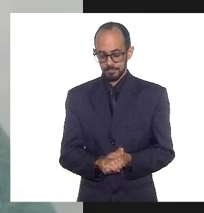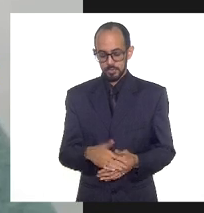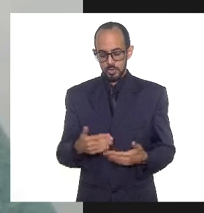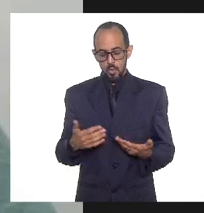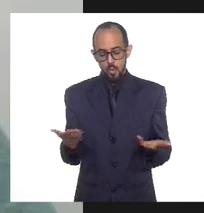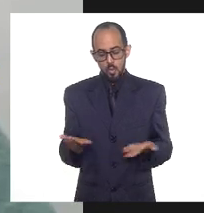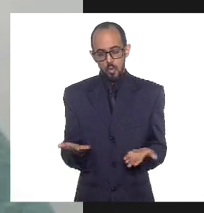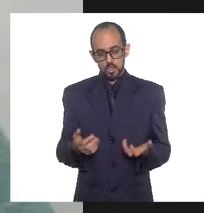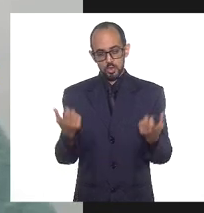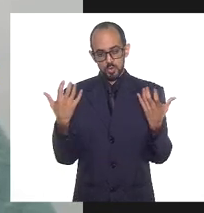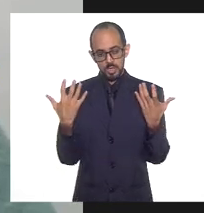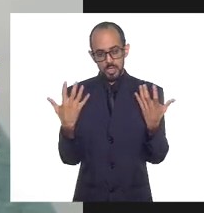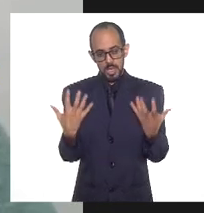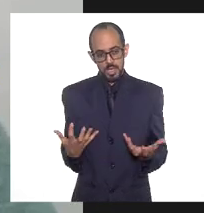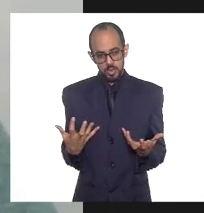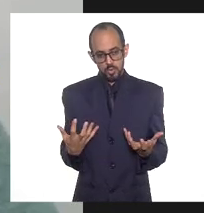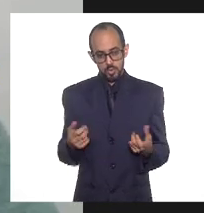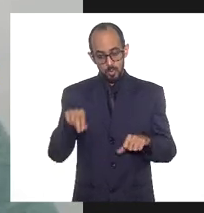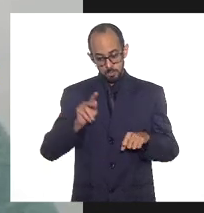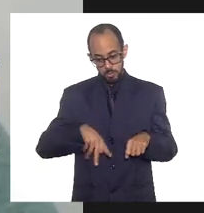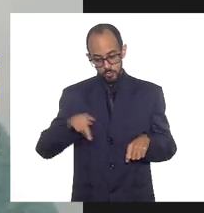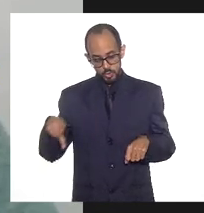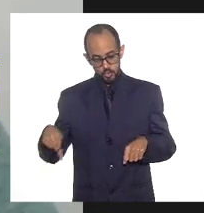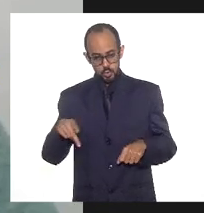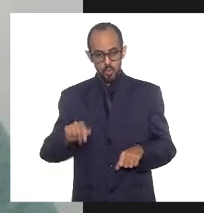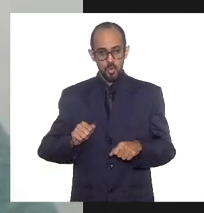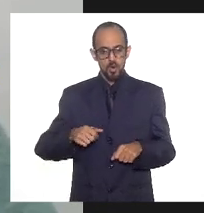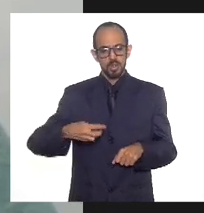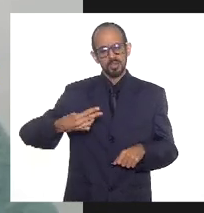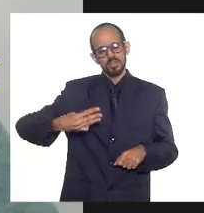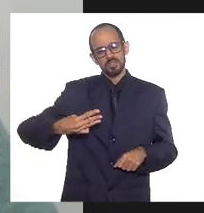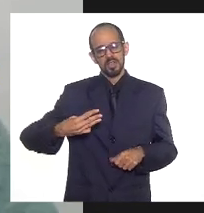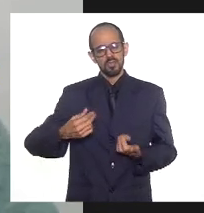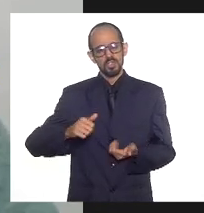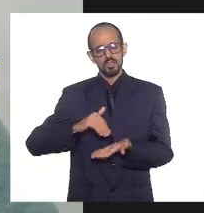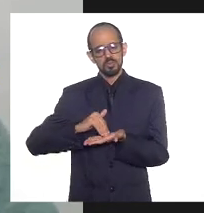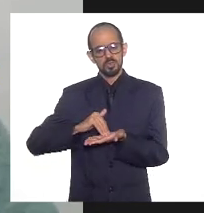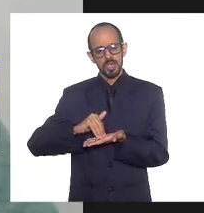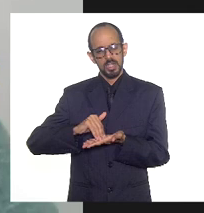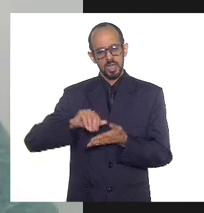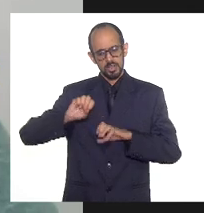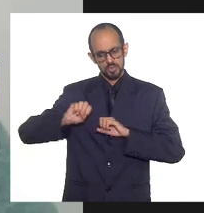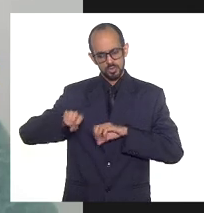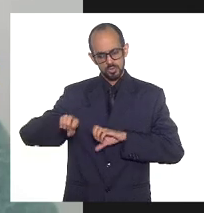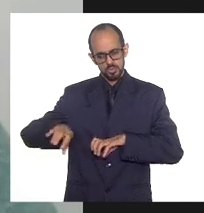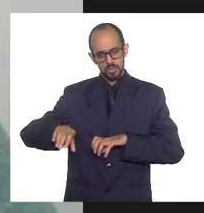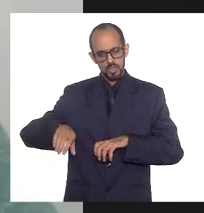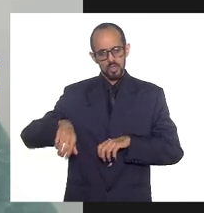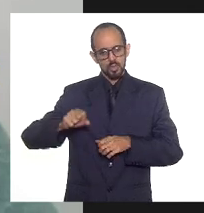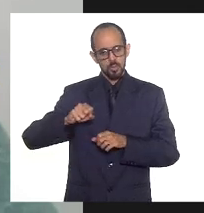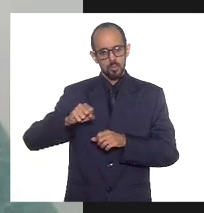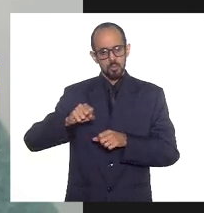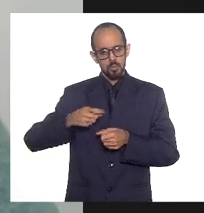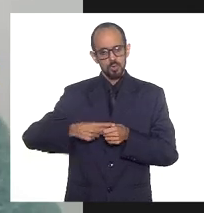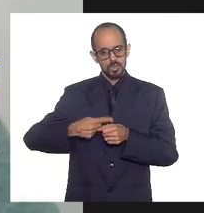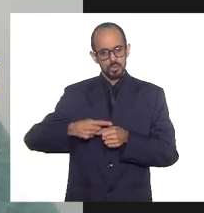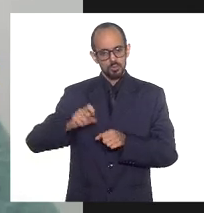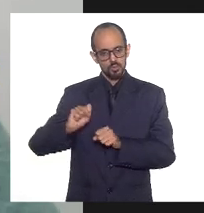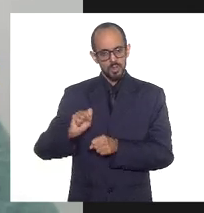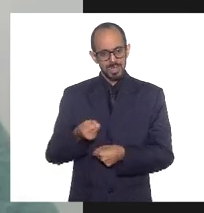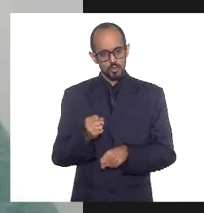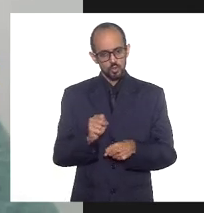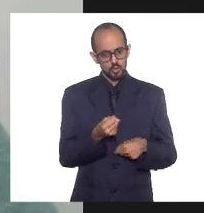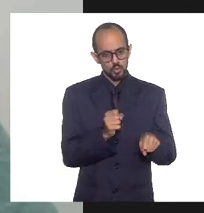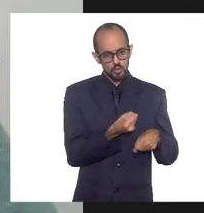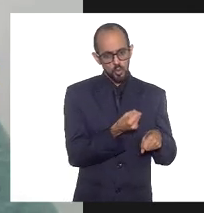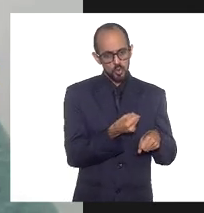como professor, 3 vezes secretário de Educação, uma do município de Vassouras, 2 do município